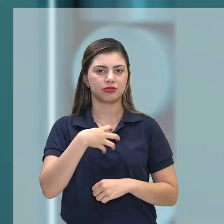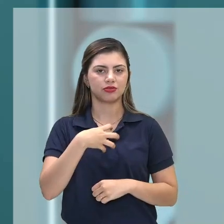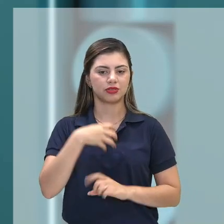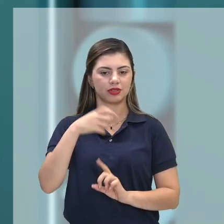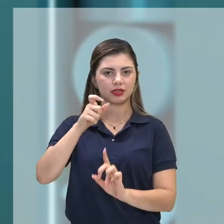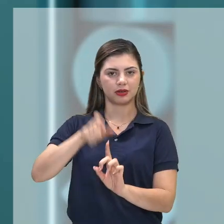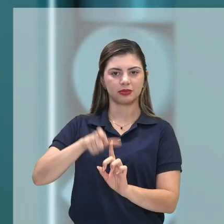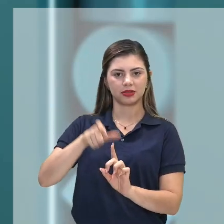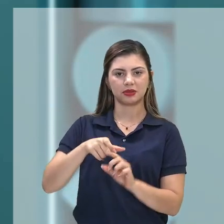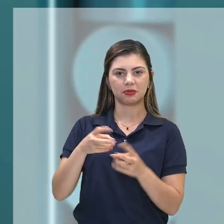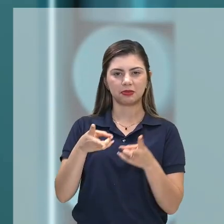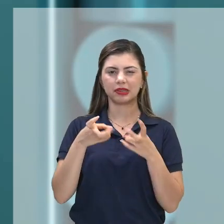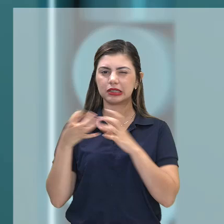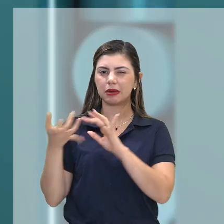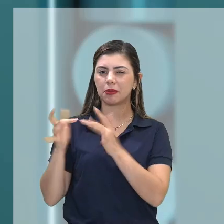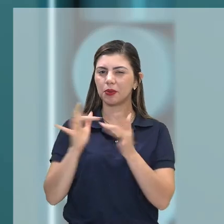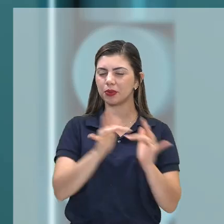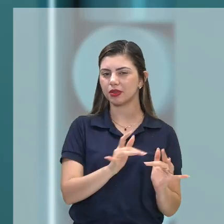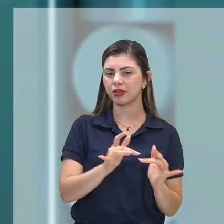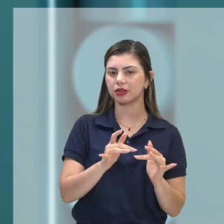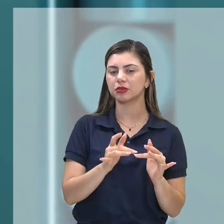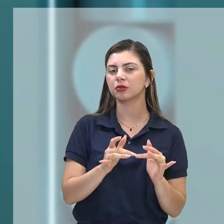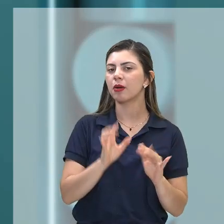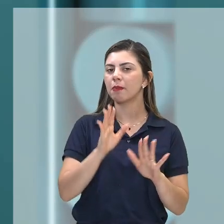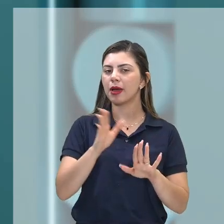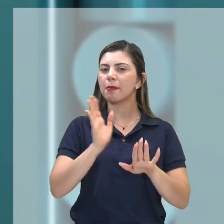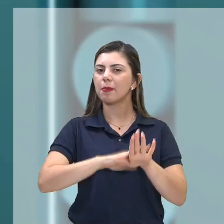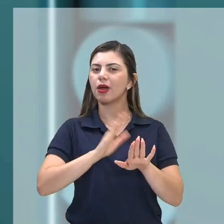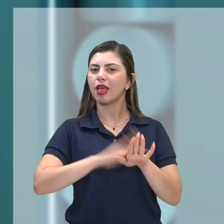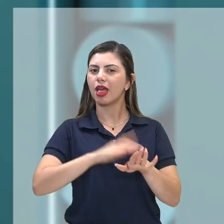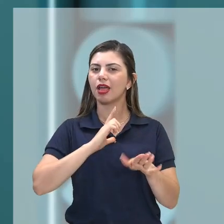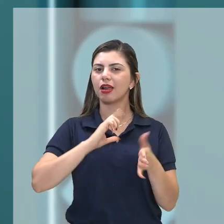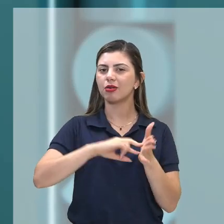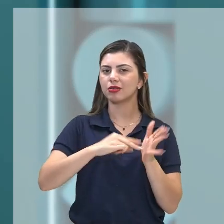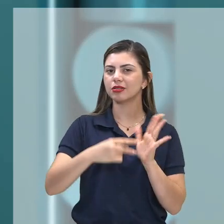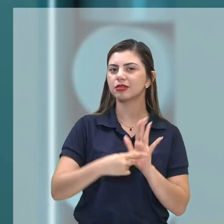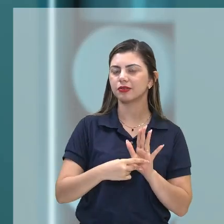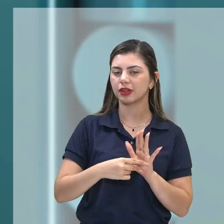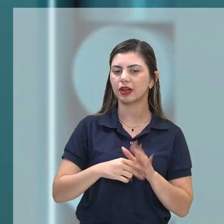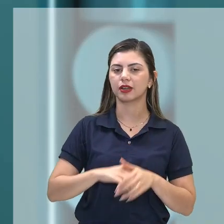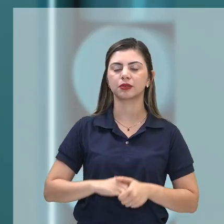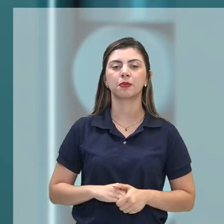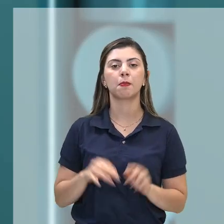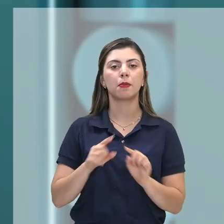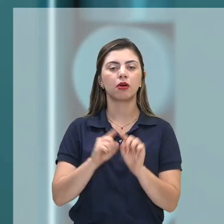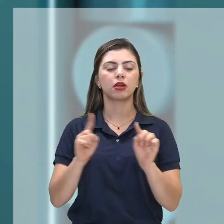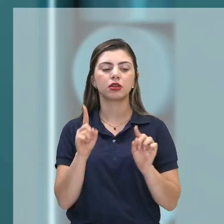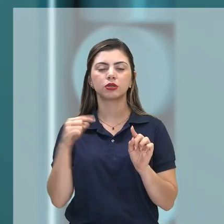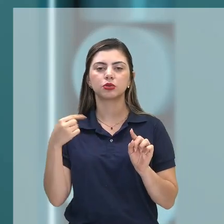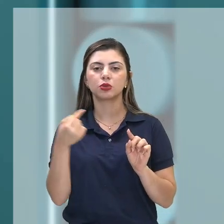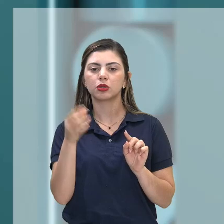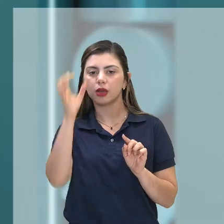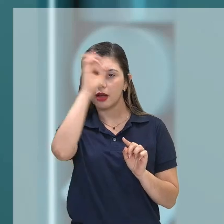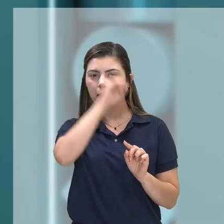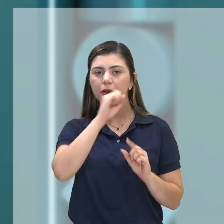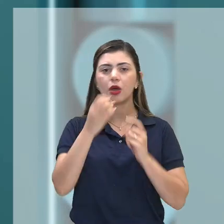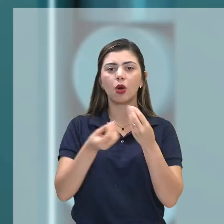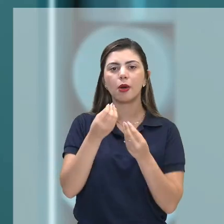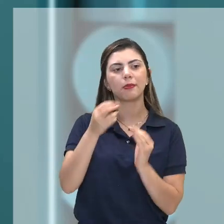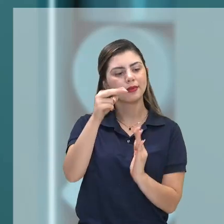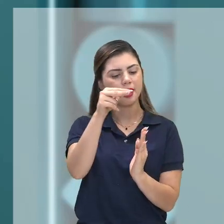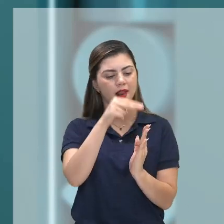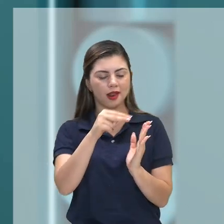essa contextualização traz uma mensagem para nós. Mas a gente só percebe isso com o quê? Com a leitura,